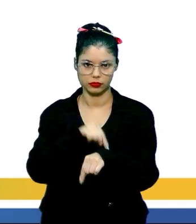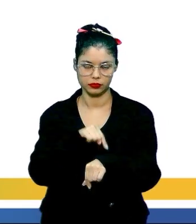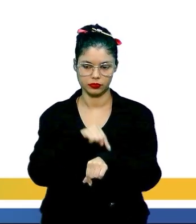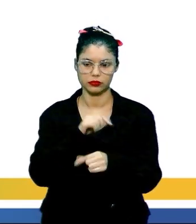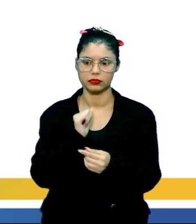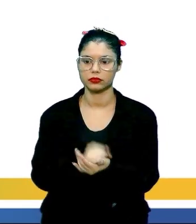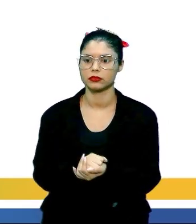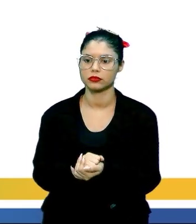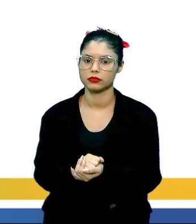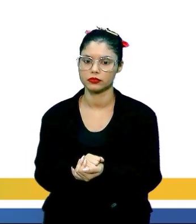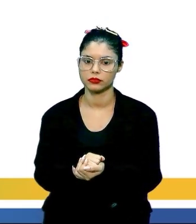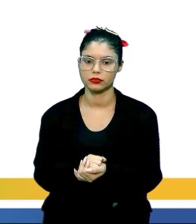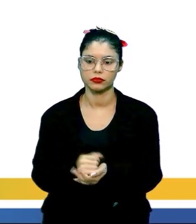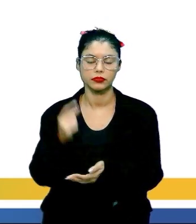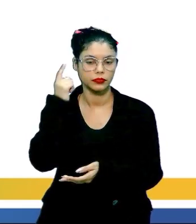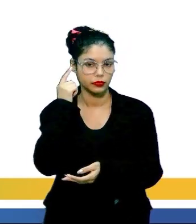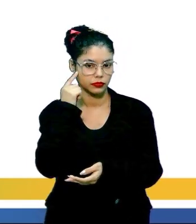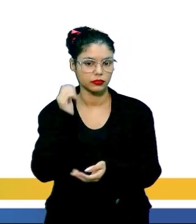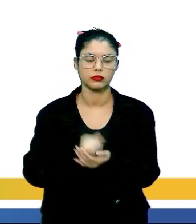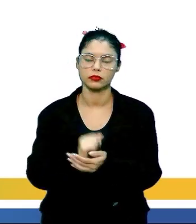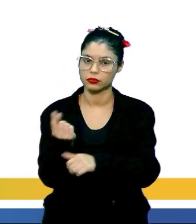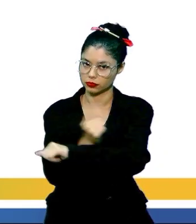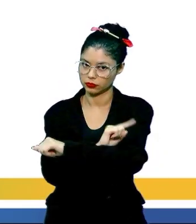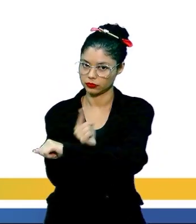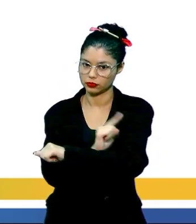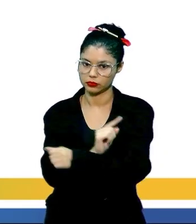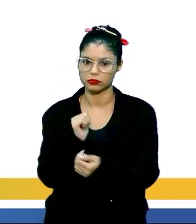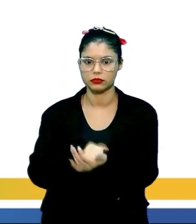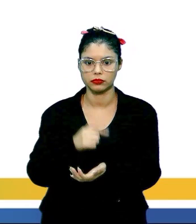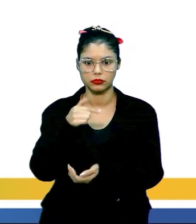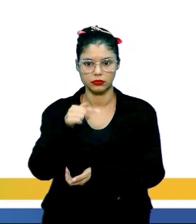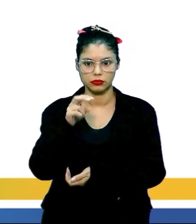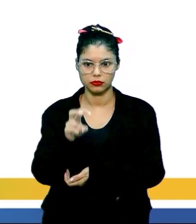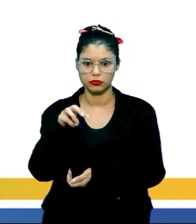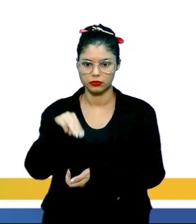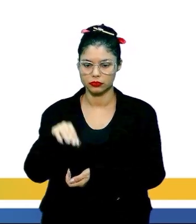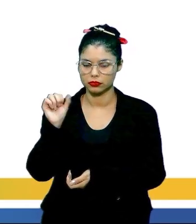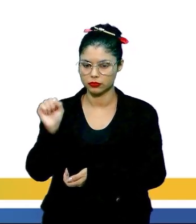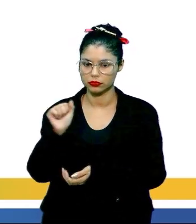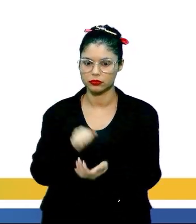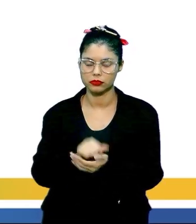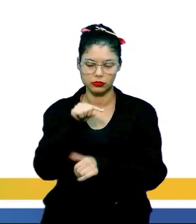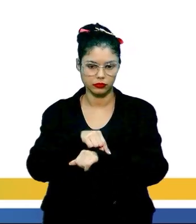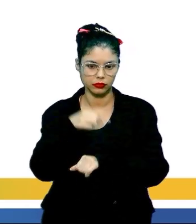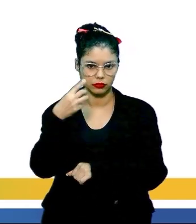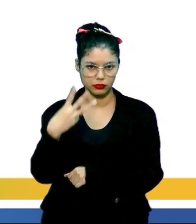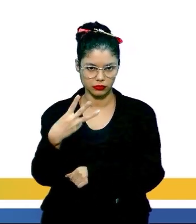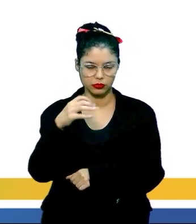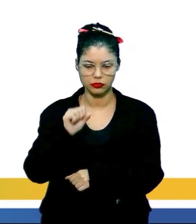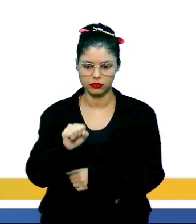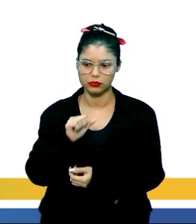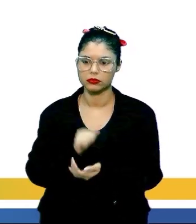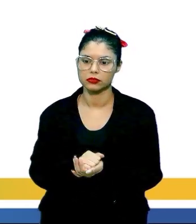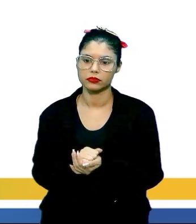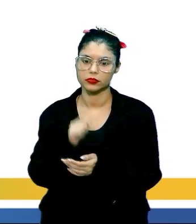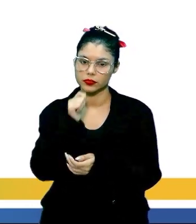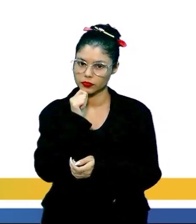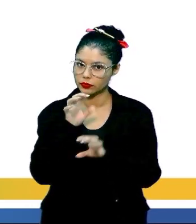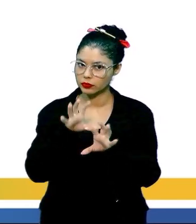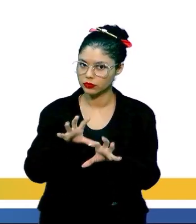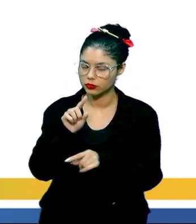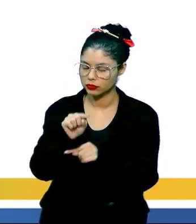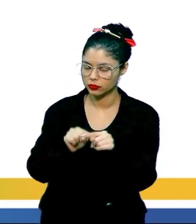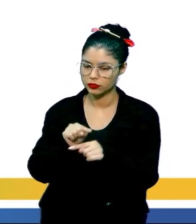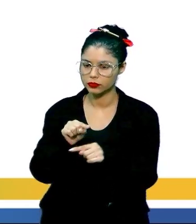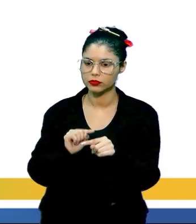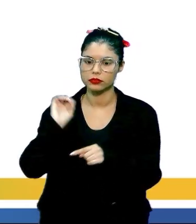tempo. Pensando que a velocidade aqui é 75 metros por segundo e o tempo é 3 segundos, efetuando essa